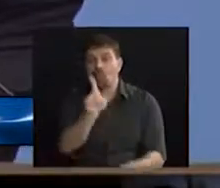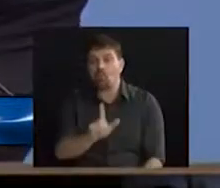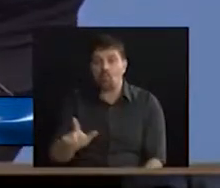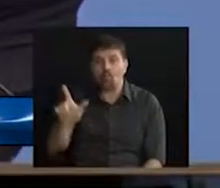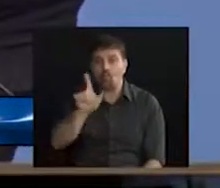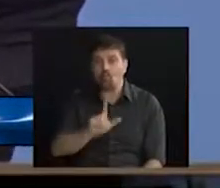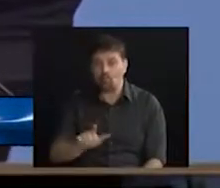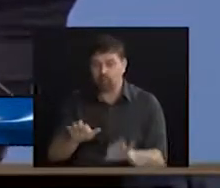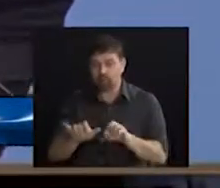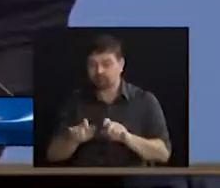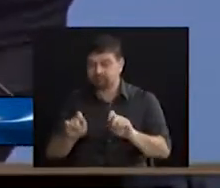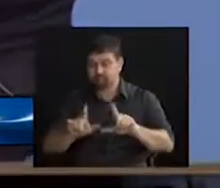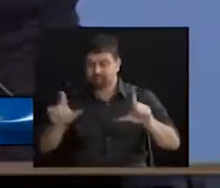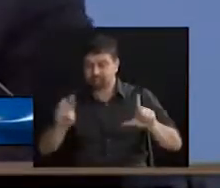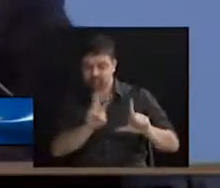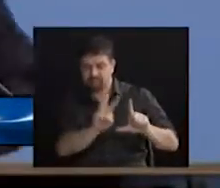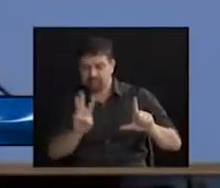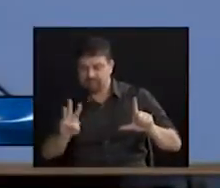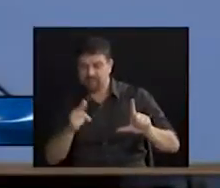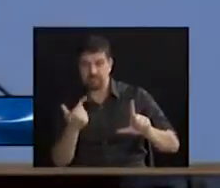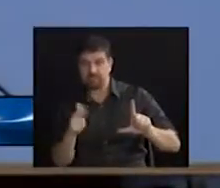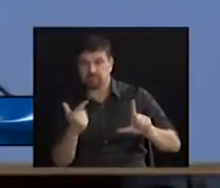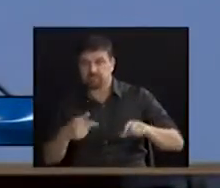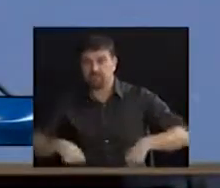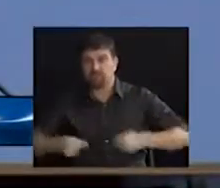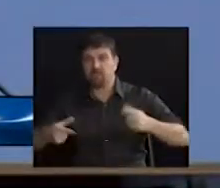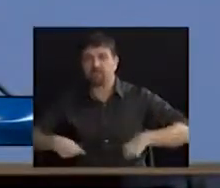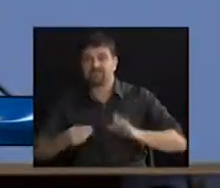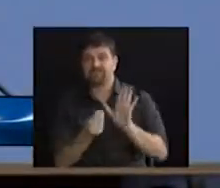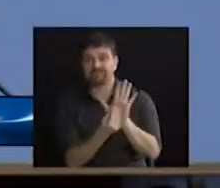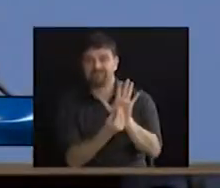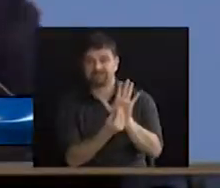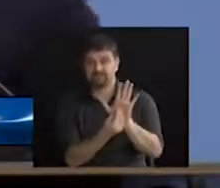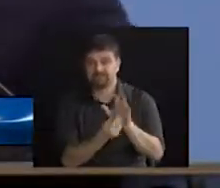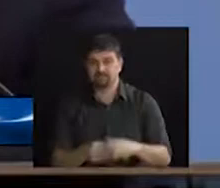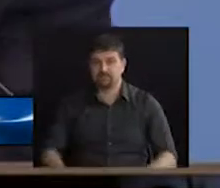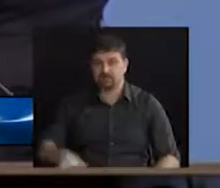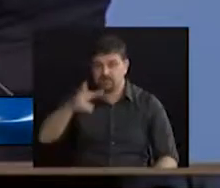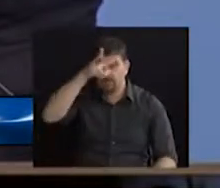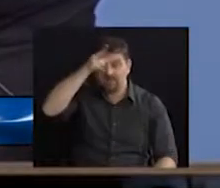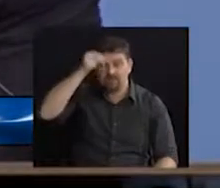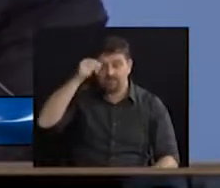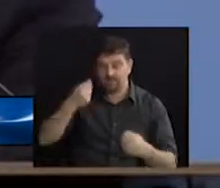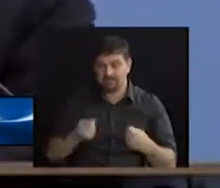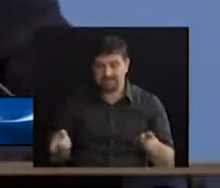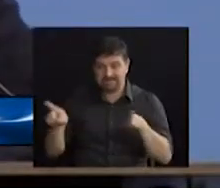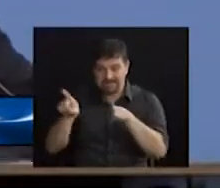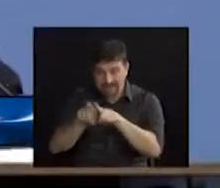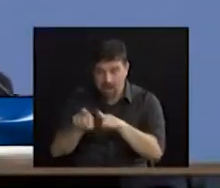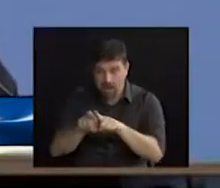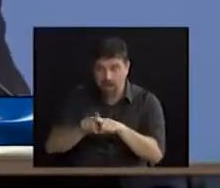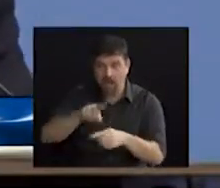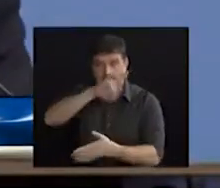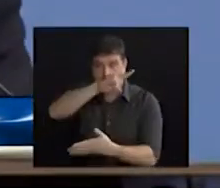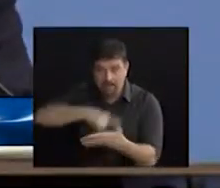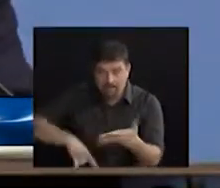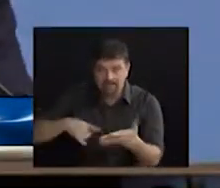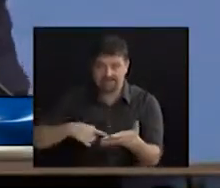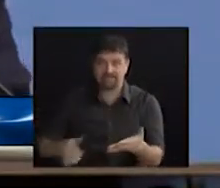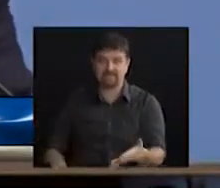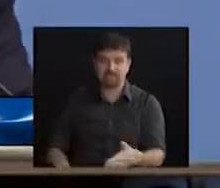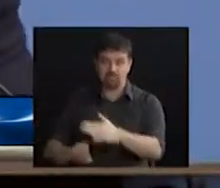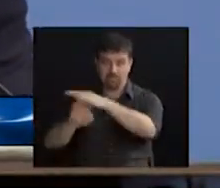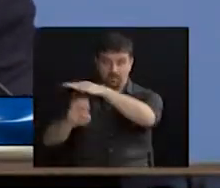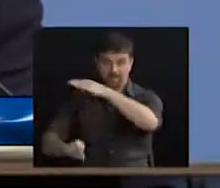cortar gasto, ele precisa cancelar esse contrato com a Works de zeladoria nas escolas, porque hoje